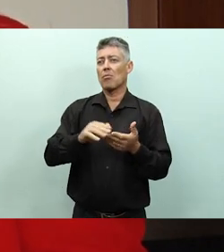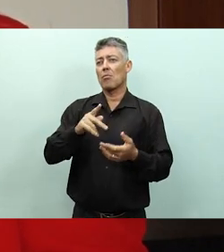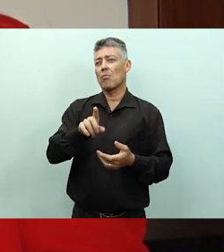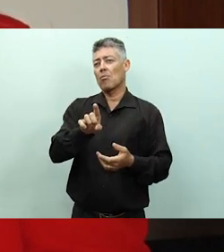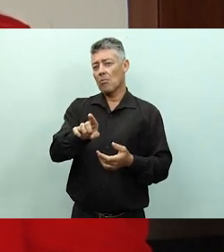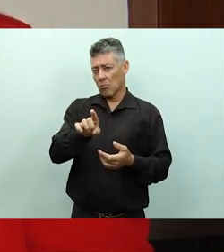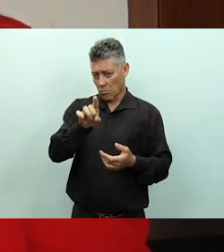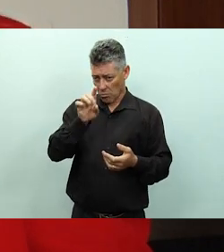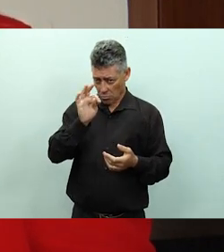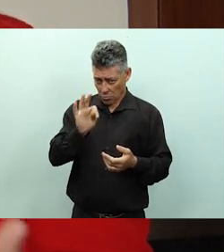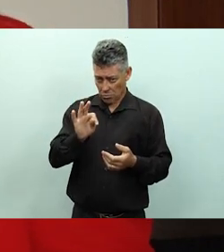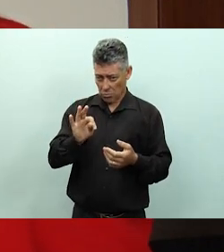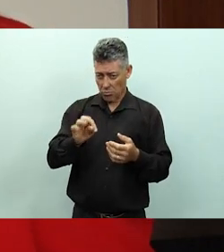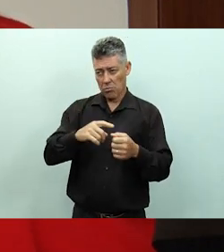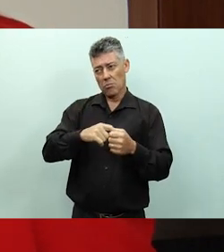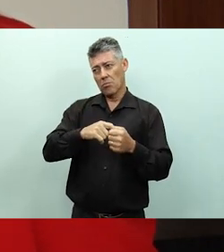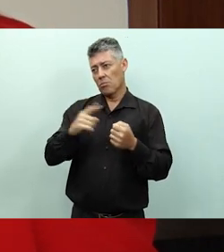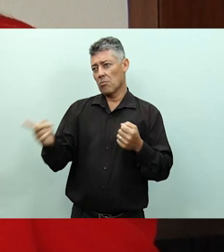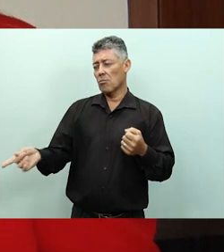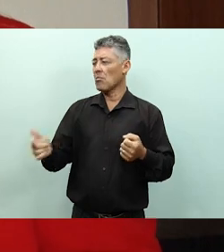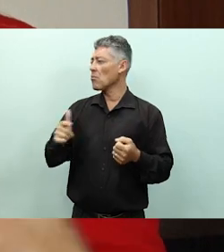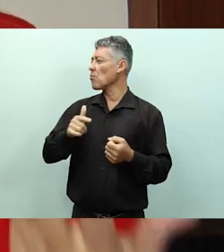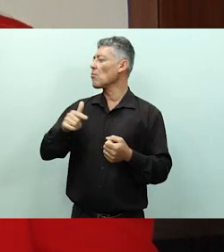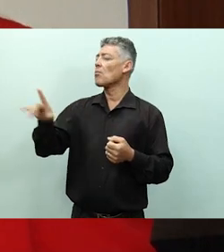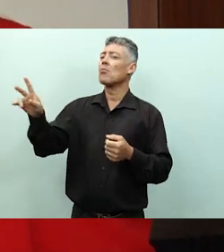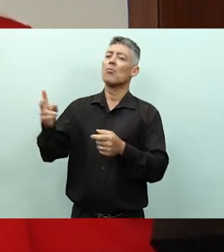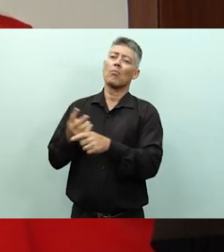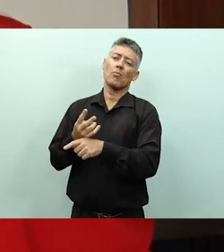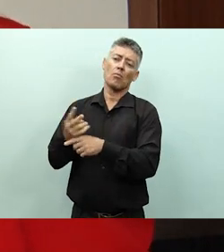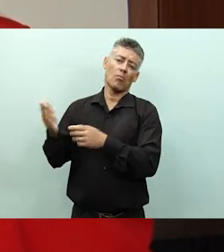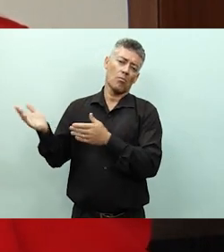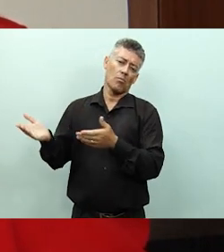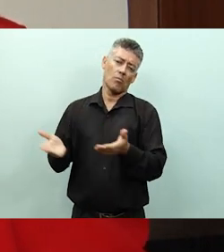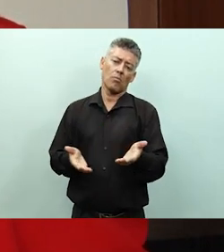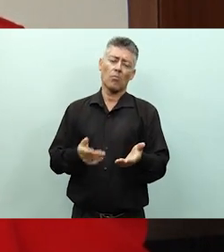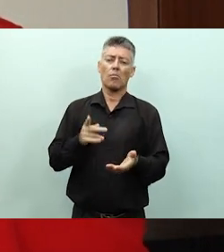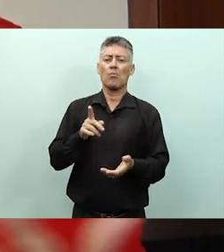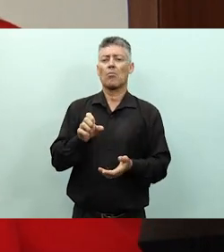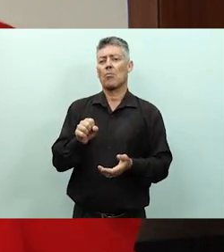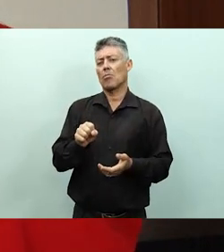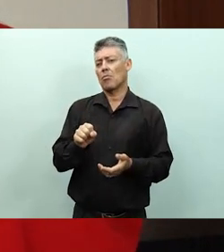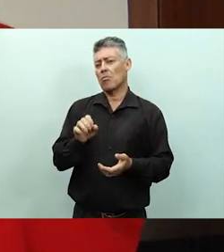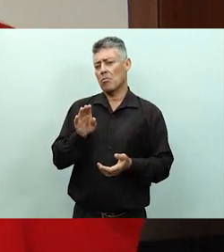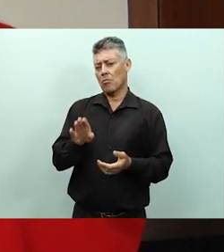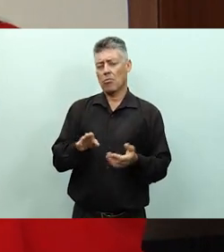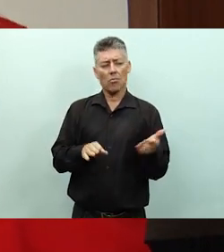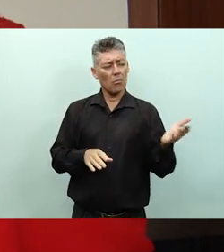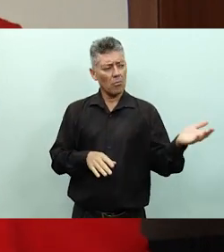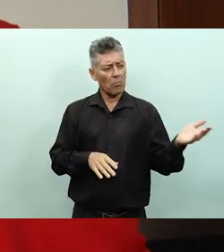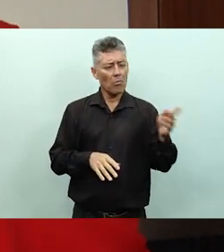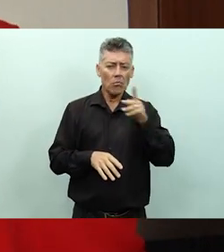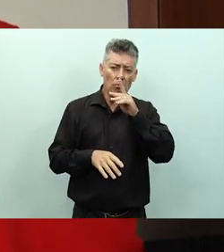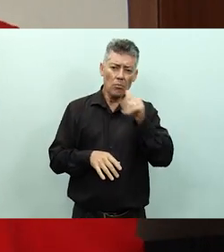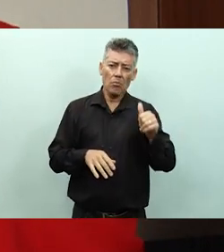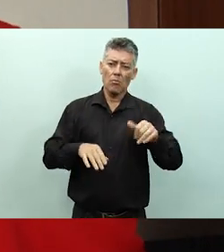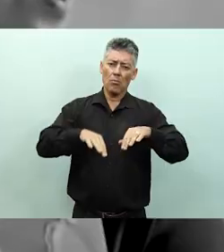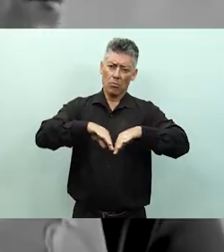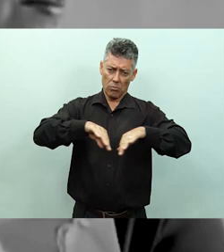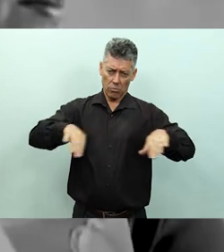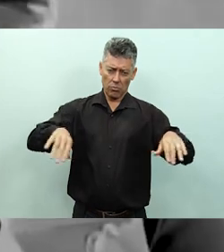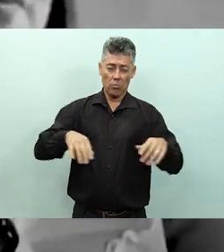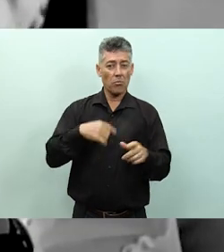PDT. E depois ficou sem partido, depois teve o convite para ela ir para o PSB. Então, meu pai ficou no PDT e ela foi para o